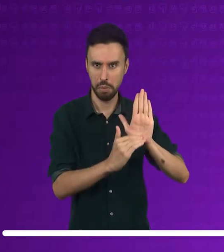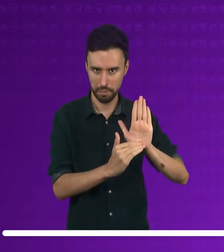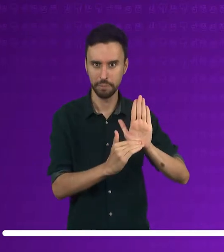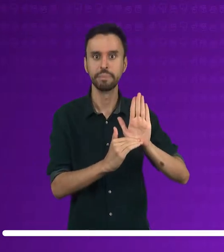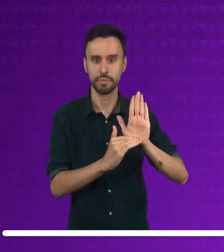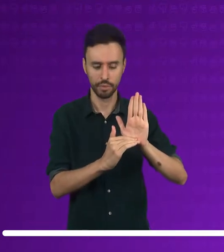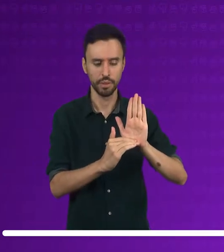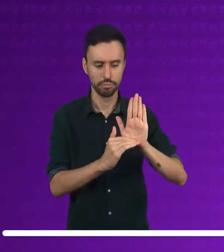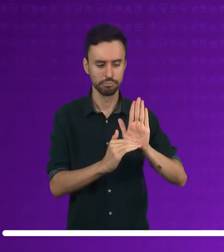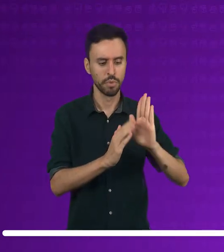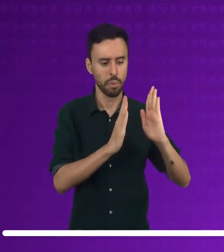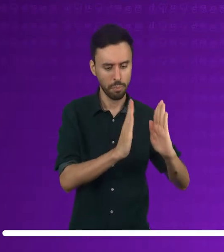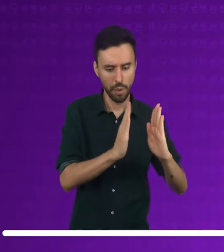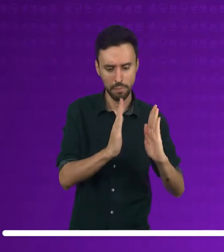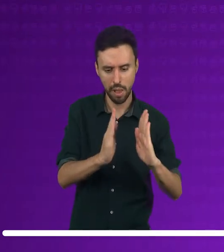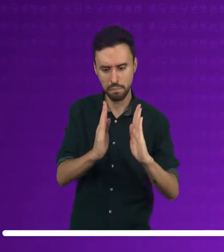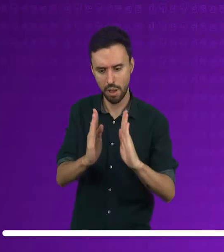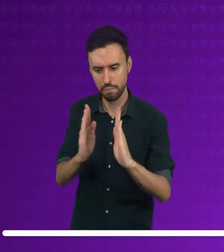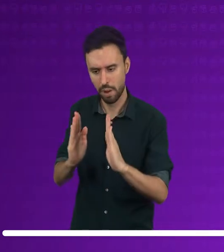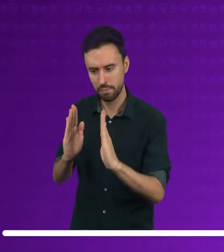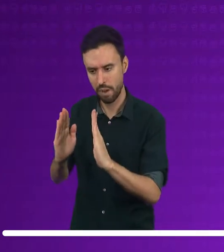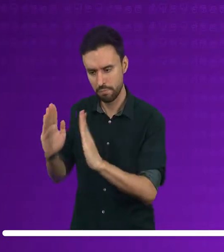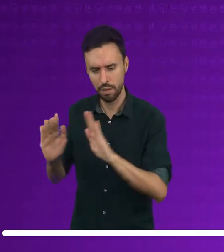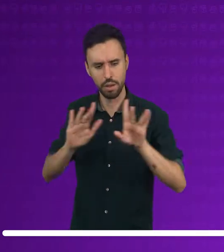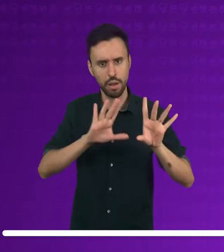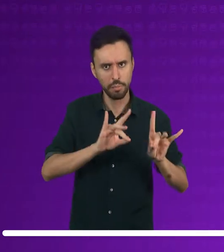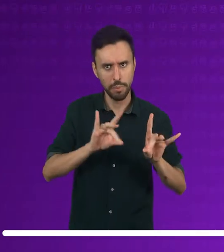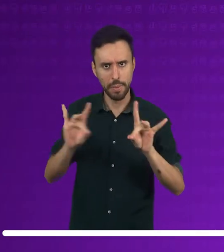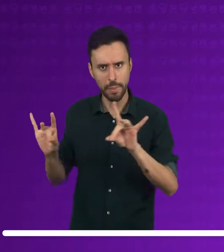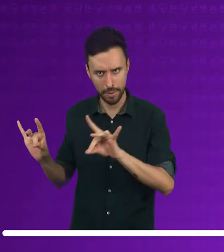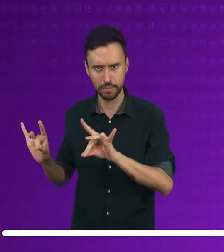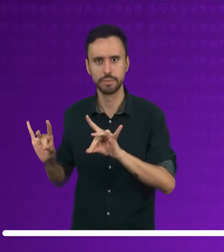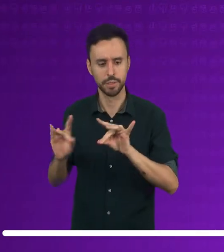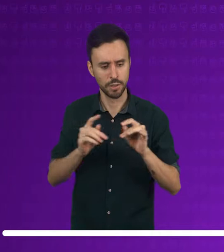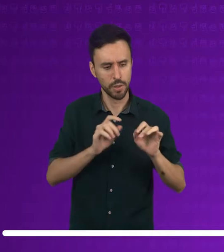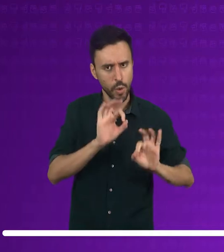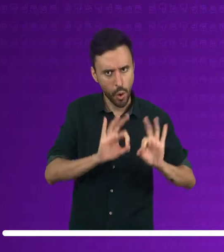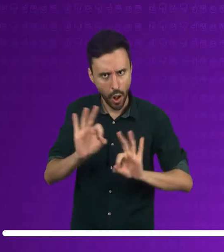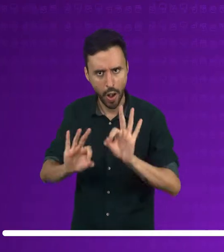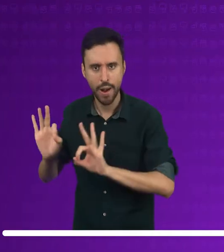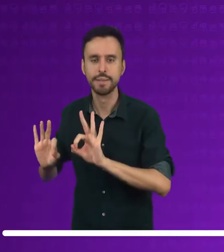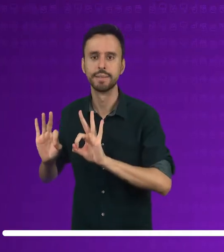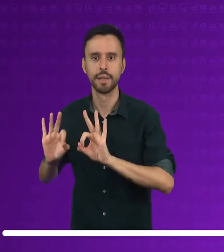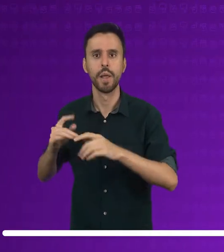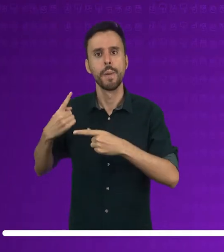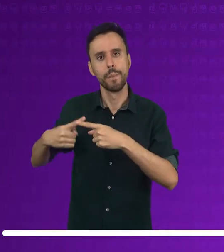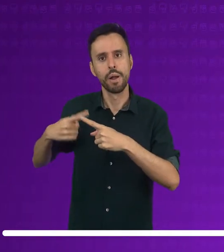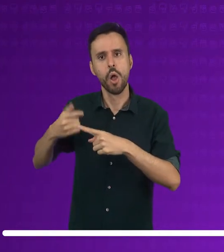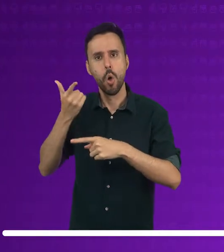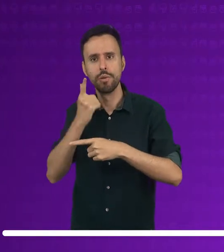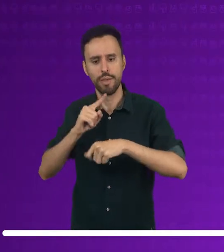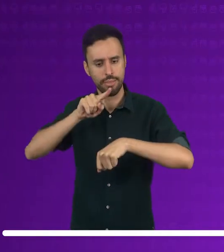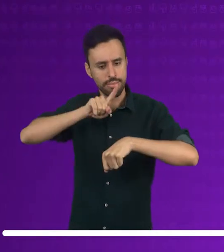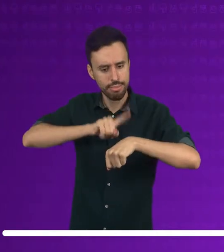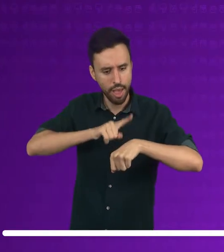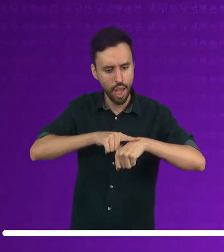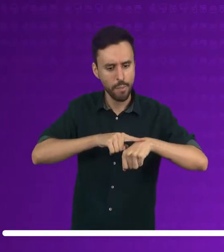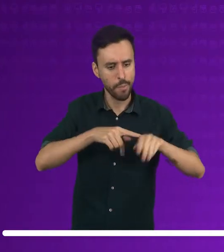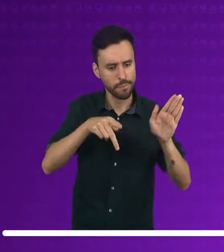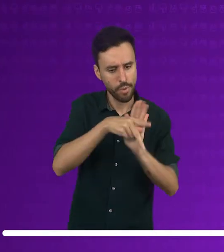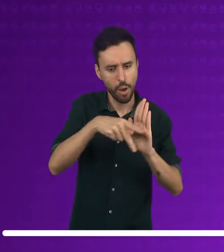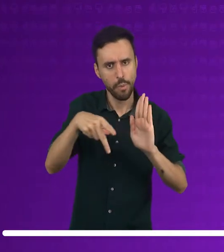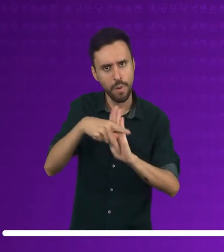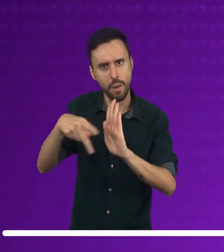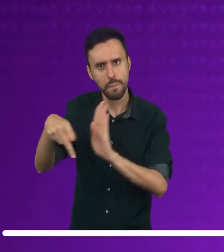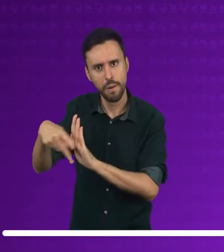definidas, dedique um tempo para estabelecer uma rotina bem organizada. O objetivo aqui é permitir que você tenha tempo para se